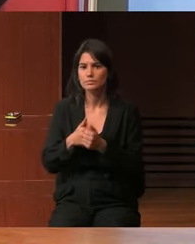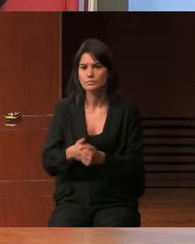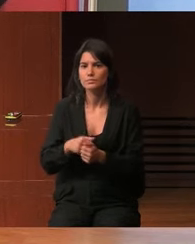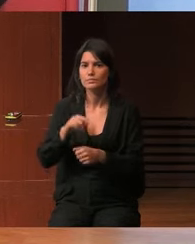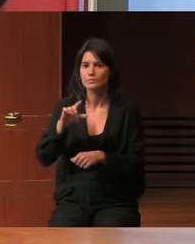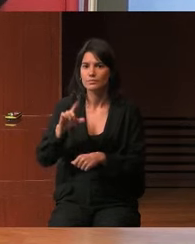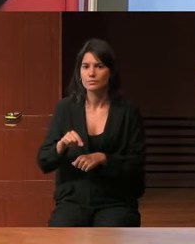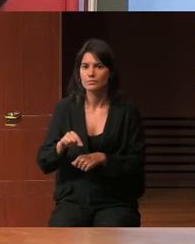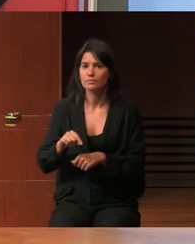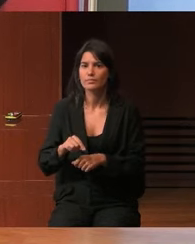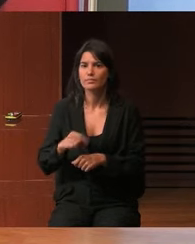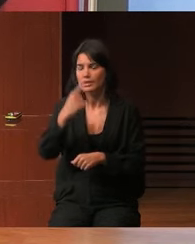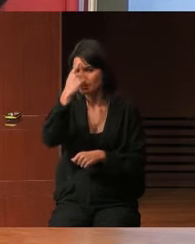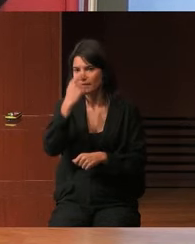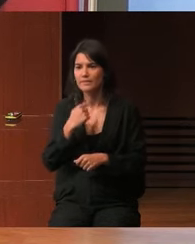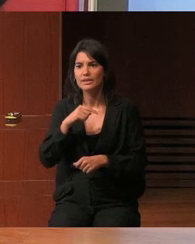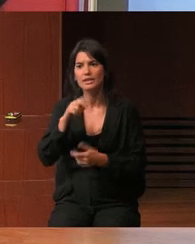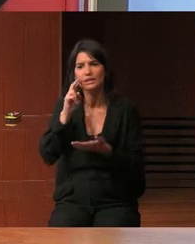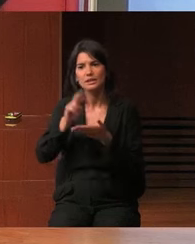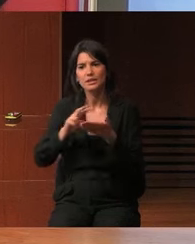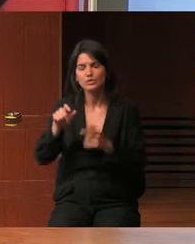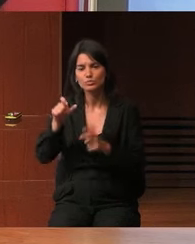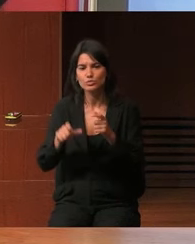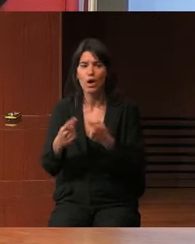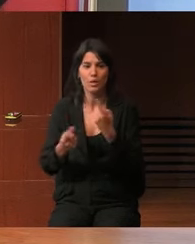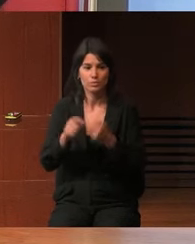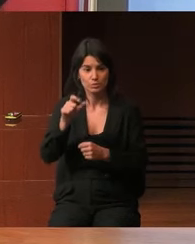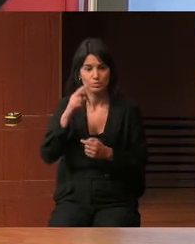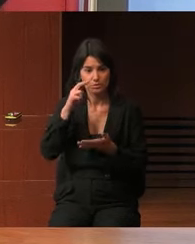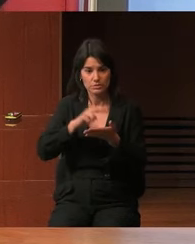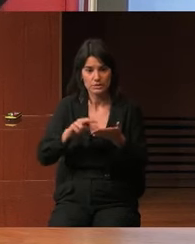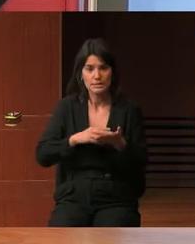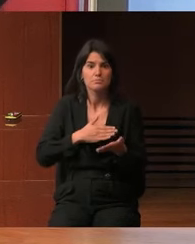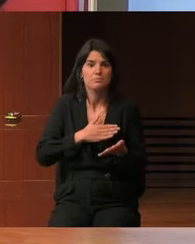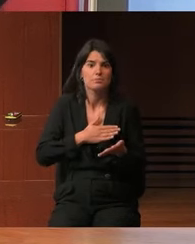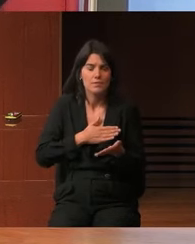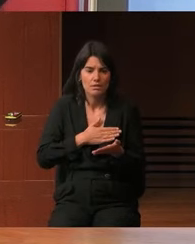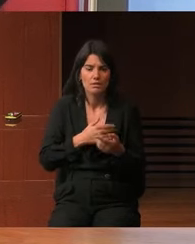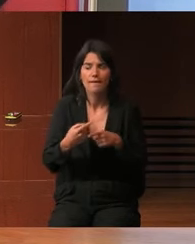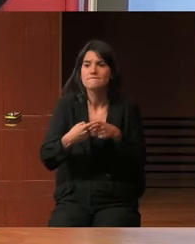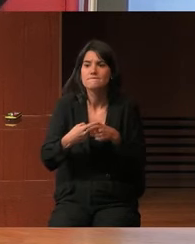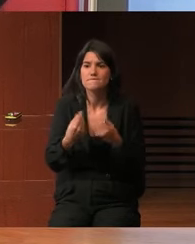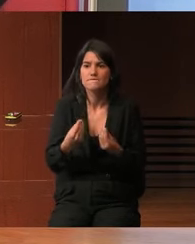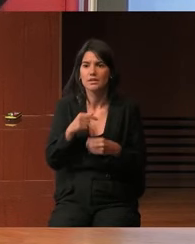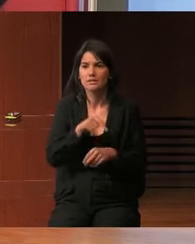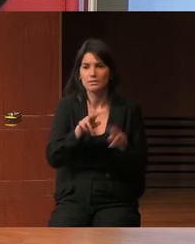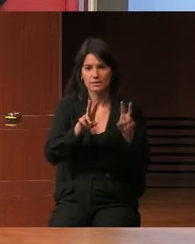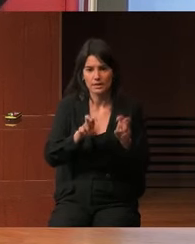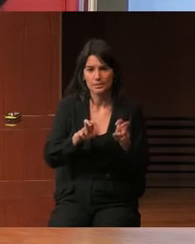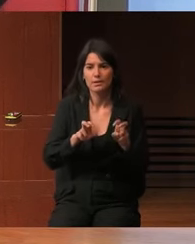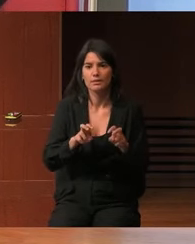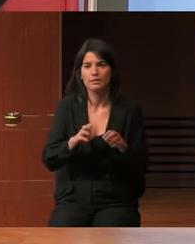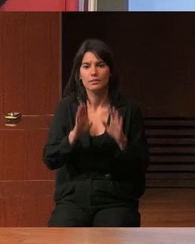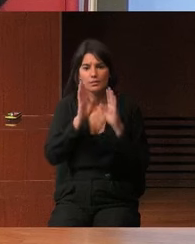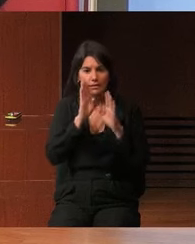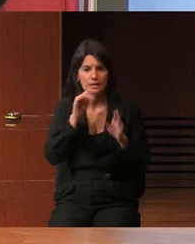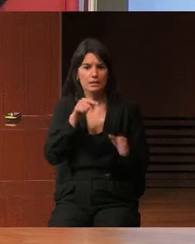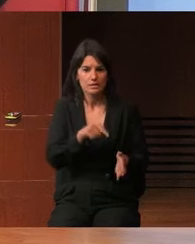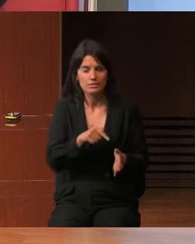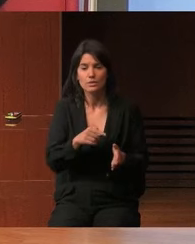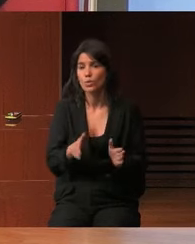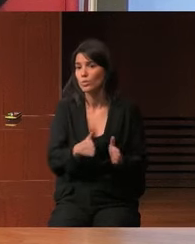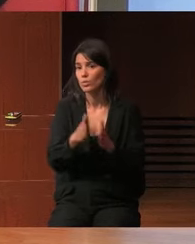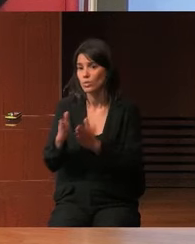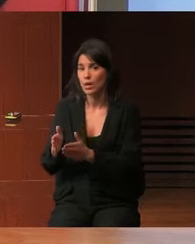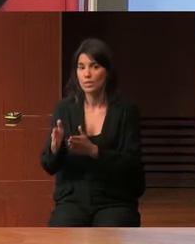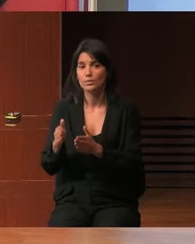os diferentes perfis de leitores. Há leitores que se interessam muito por um determinado tema e há atenção. Portanto, por um lado, os